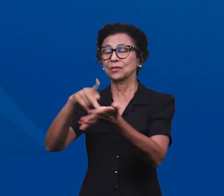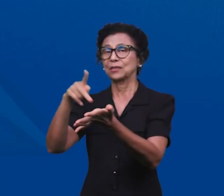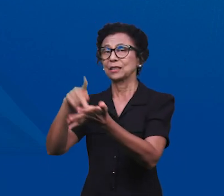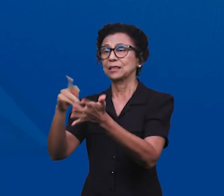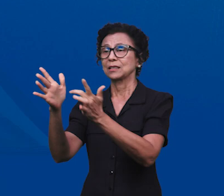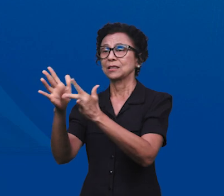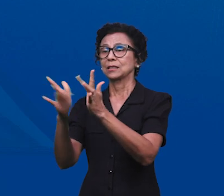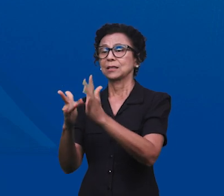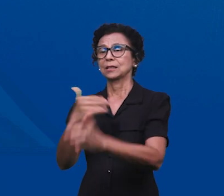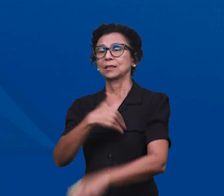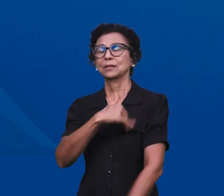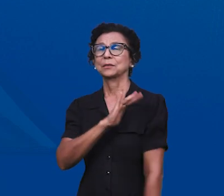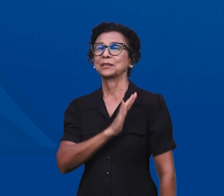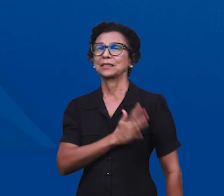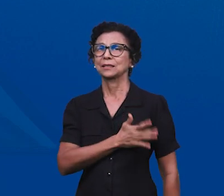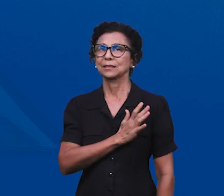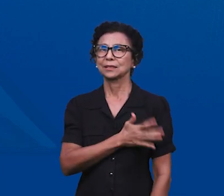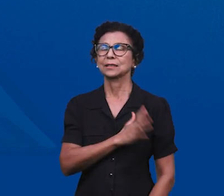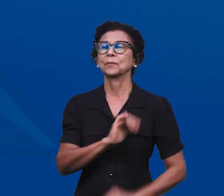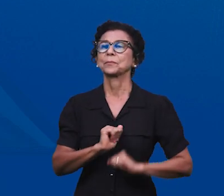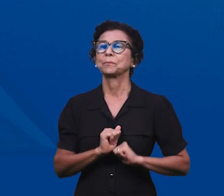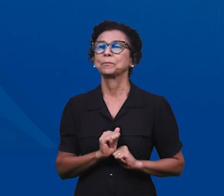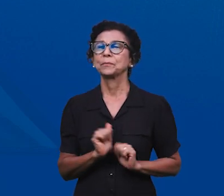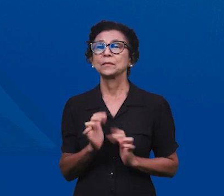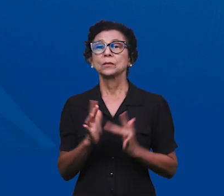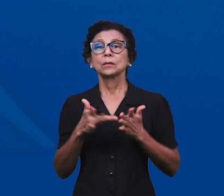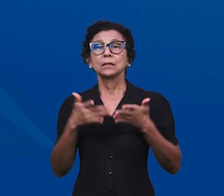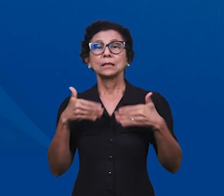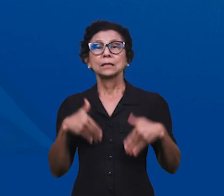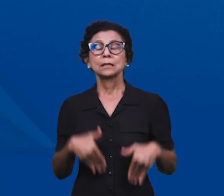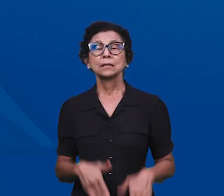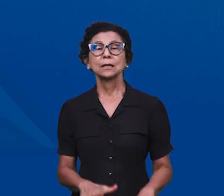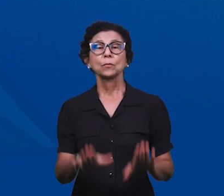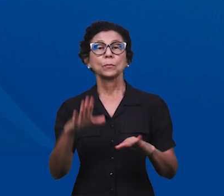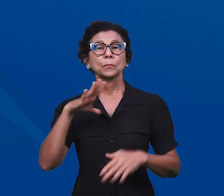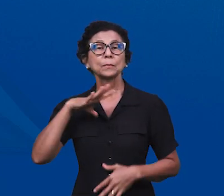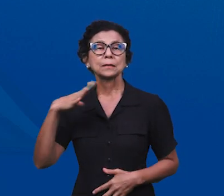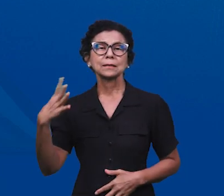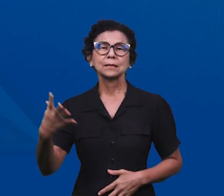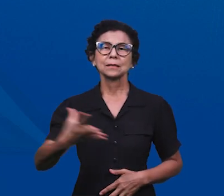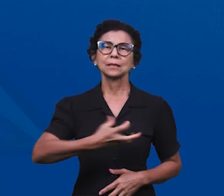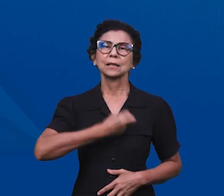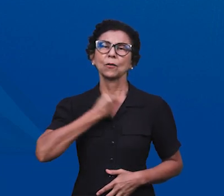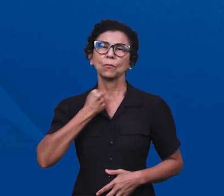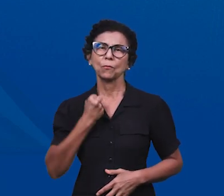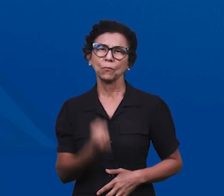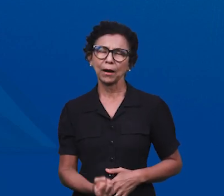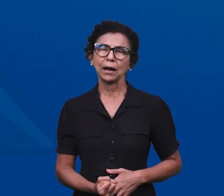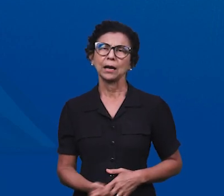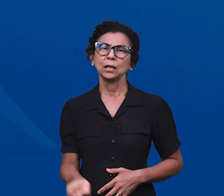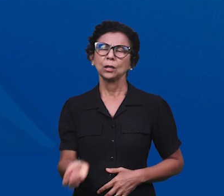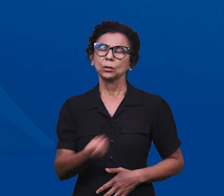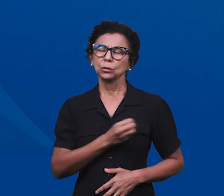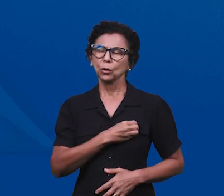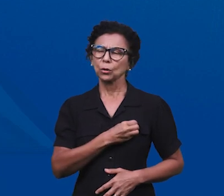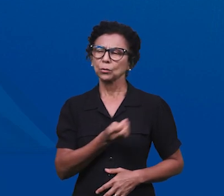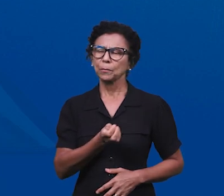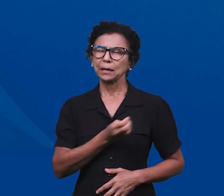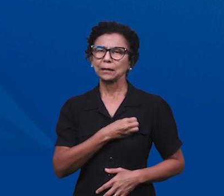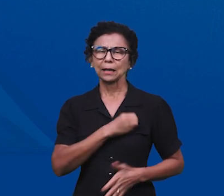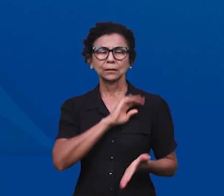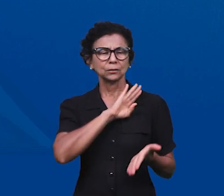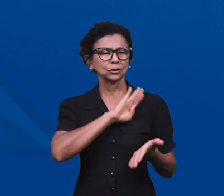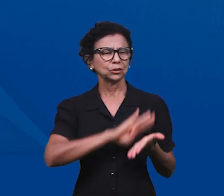nosso coração. Ele nasceu para nos salvar, trazer a luz e tirar toda